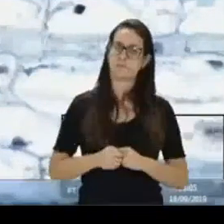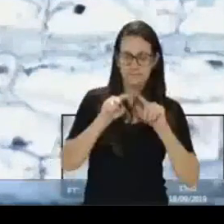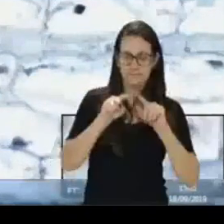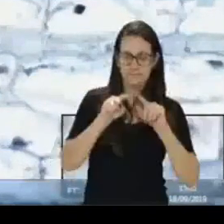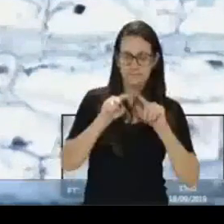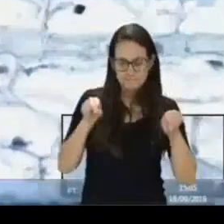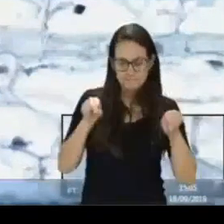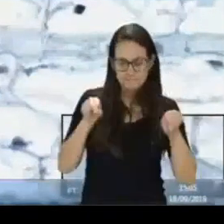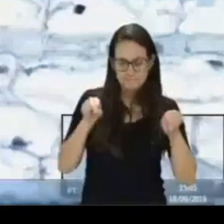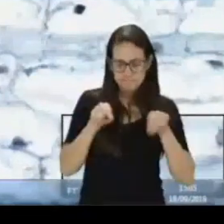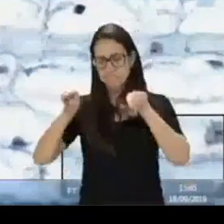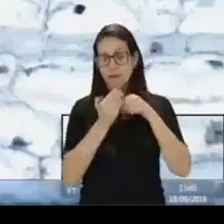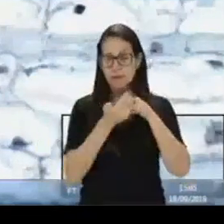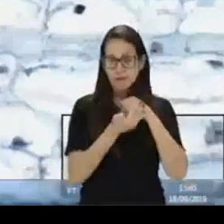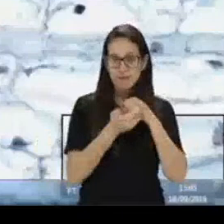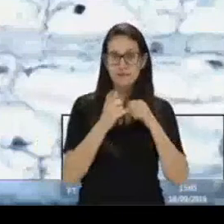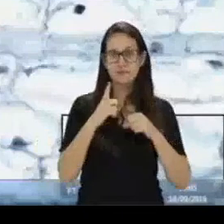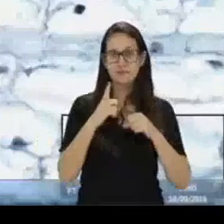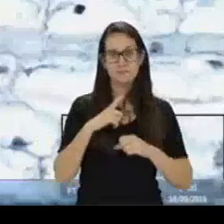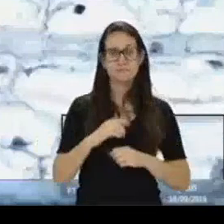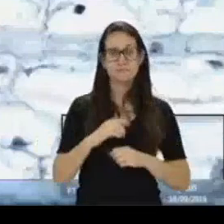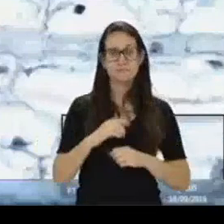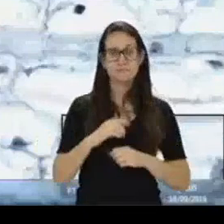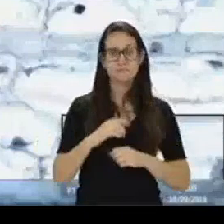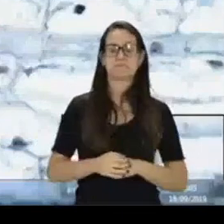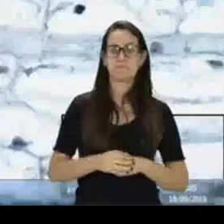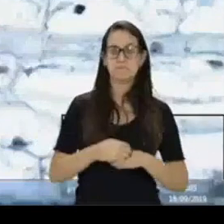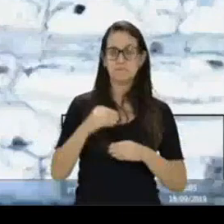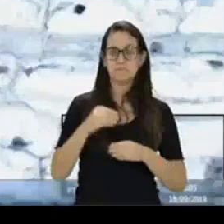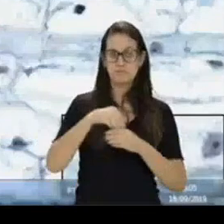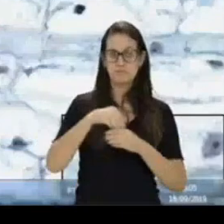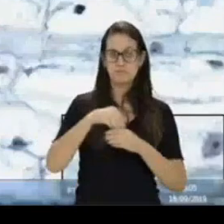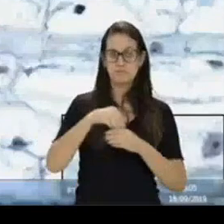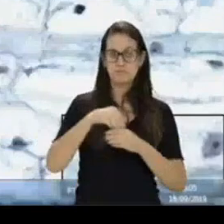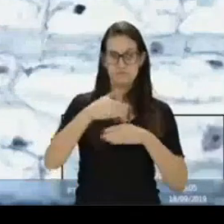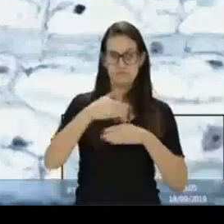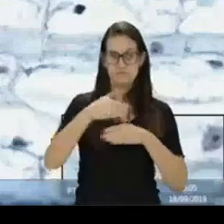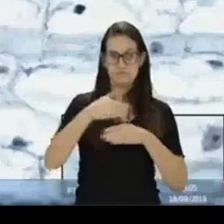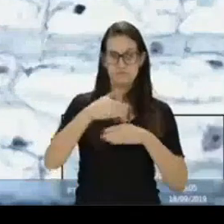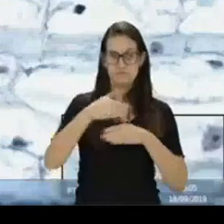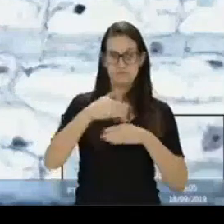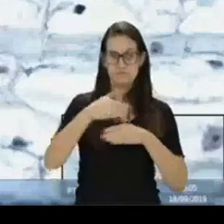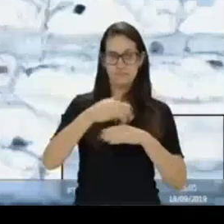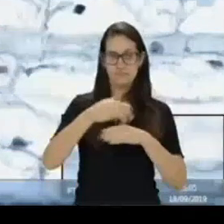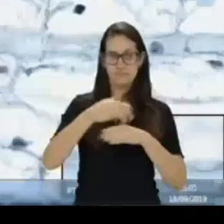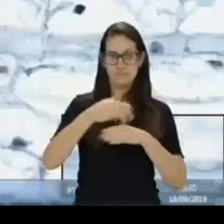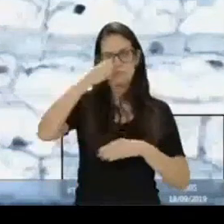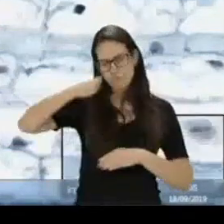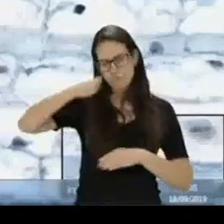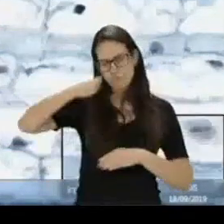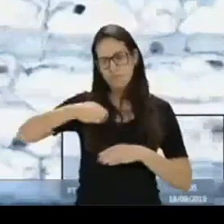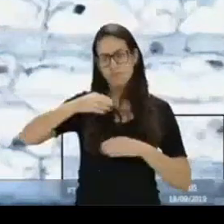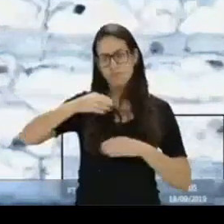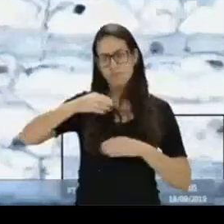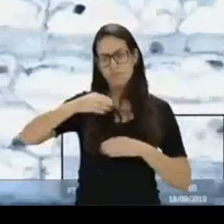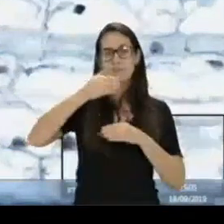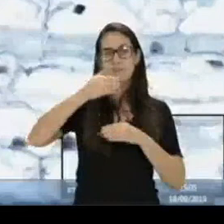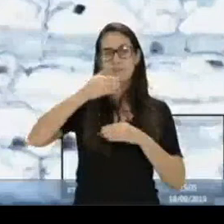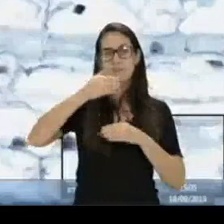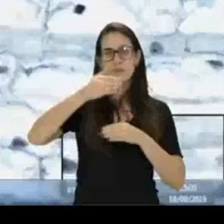aqui uma membrana plasmática também, já que a parede celular ela vai fazer essa delimitação, ela se